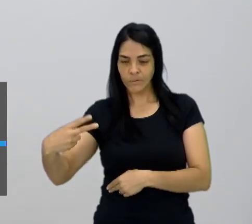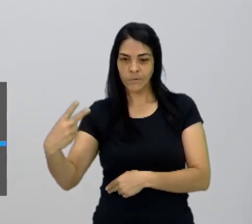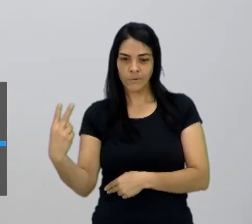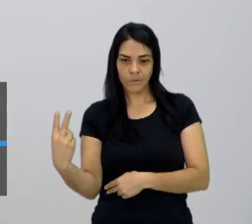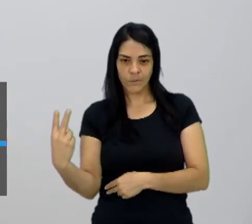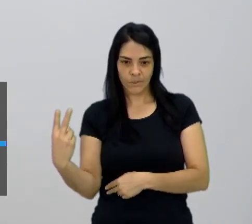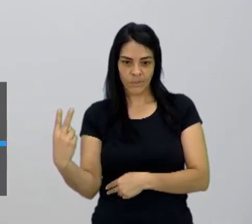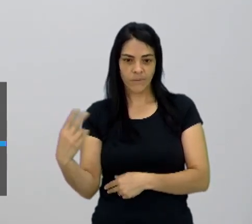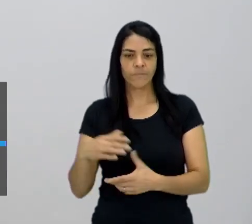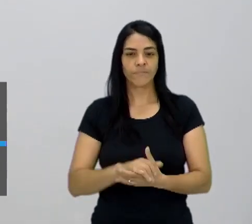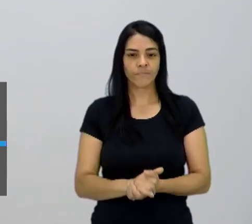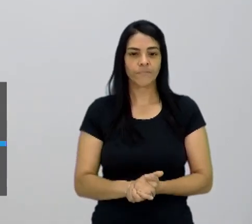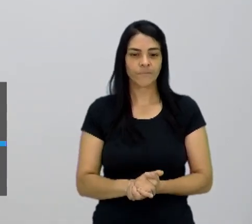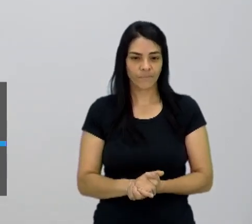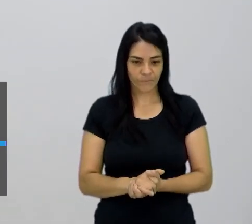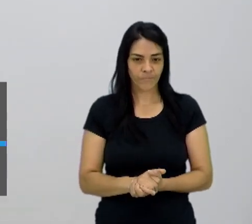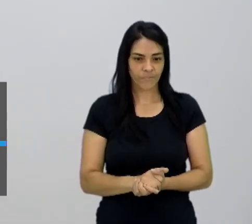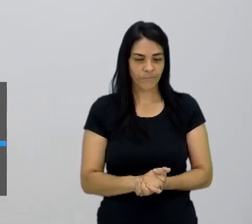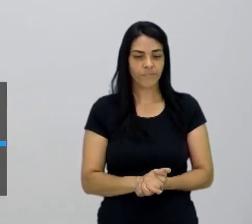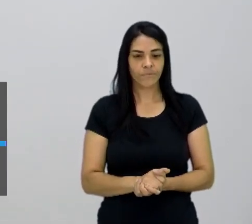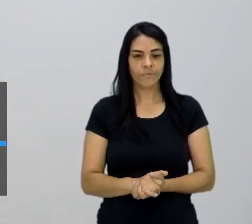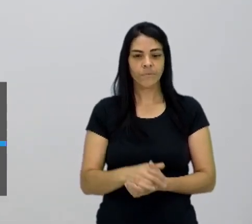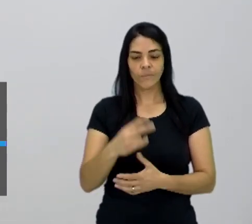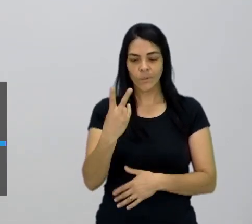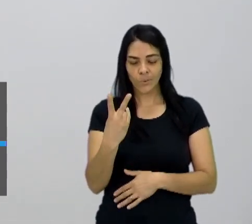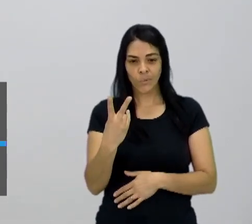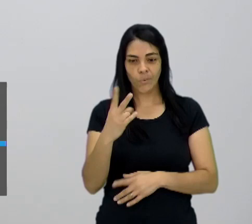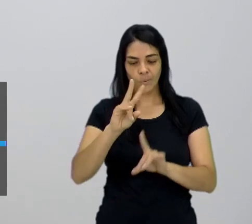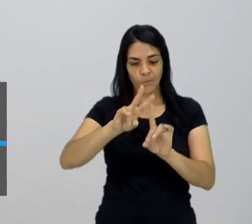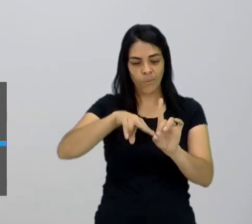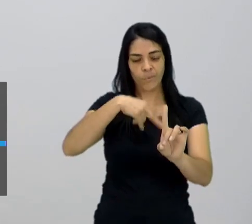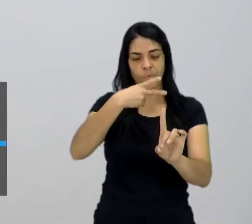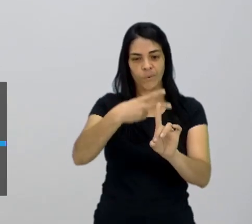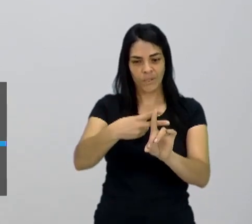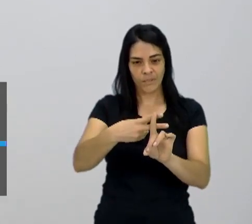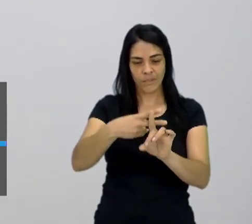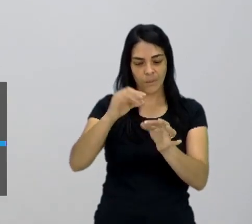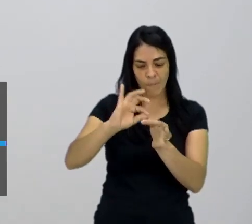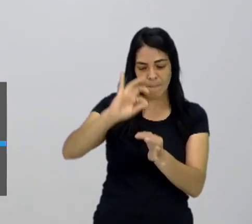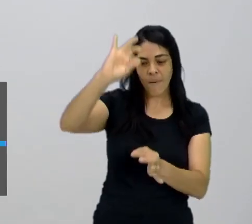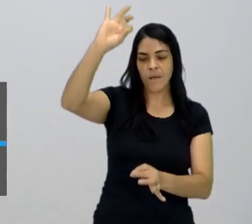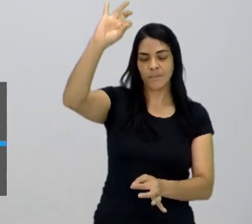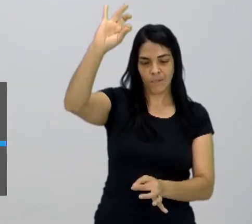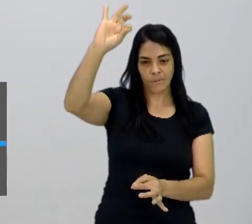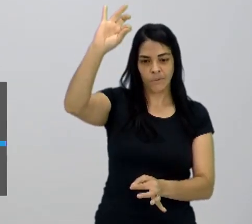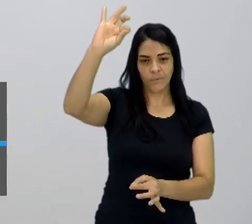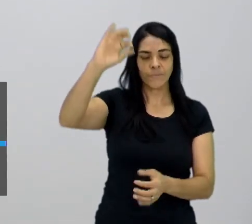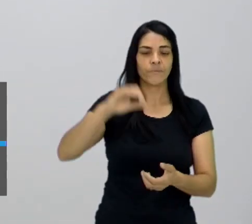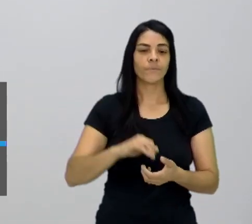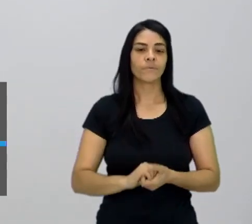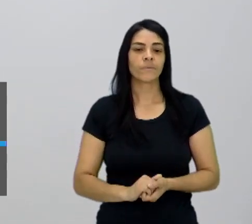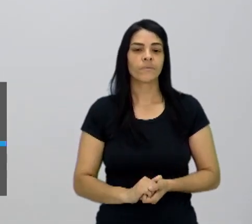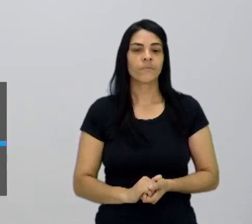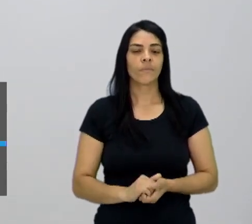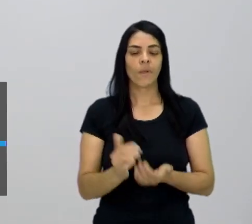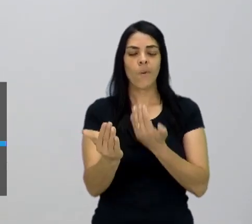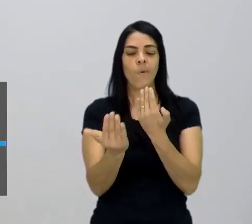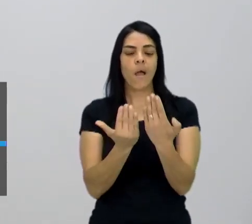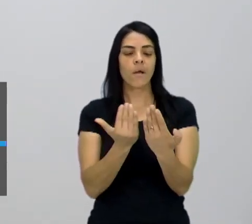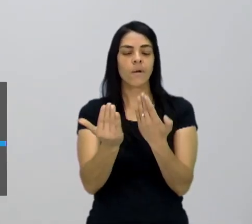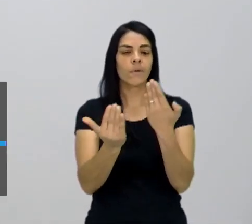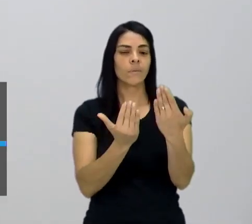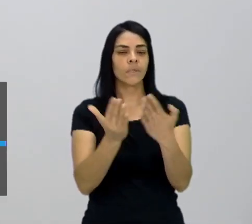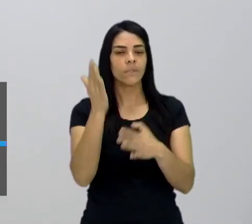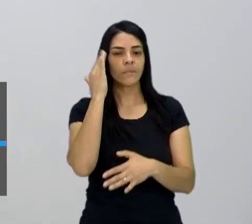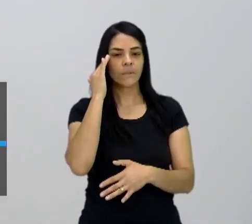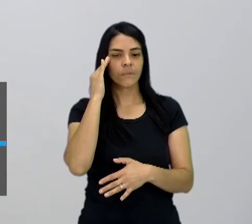ela é 2 vezes, né, mais alta do que eu, tá certo? Para todas as coisas, quando você vai fazer comparação e quer saber